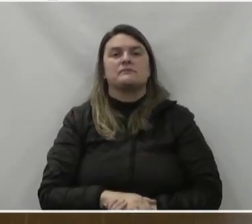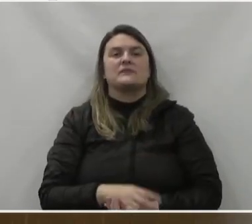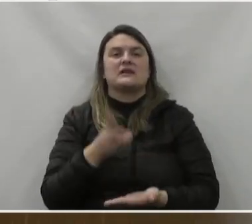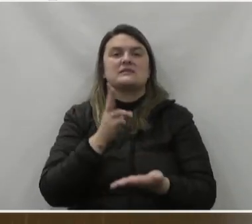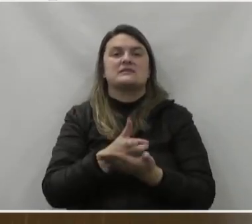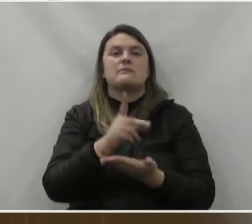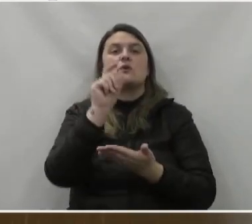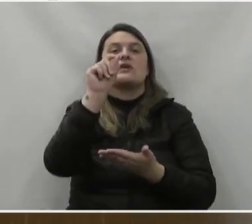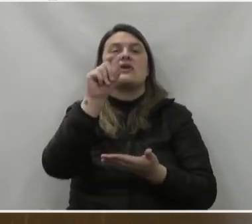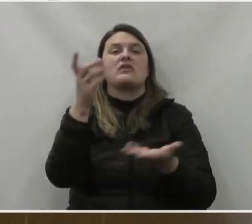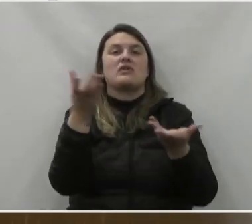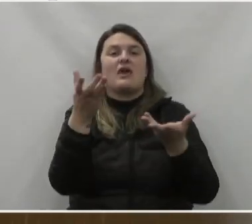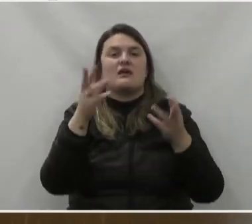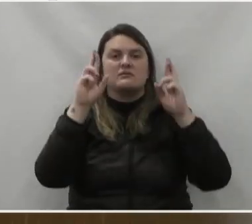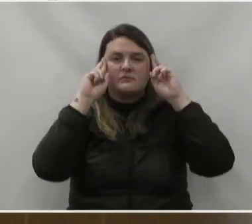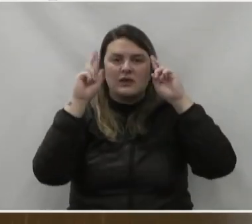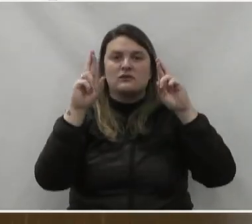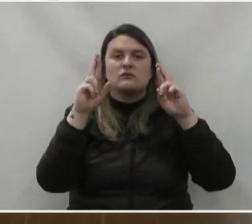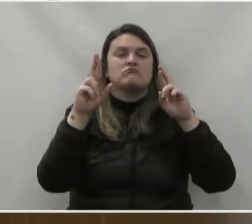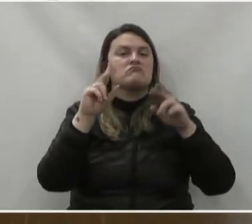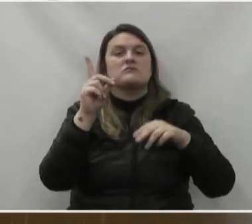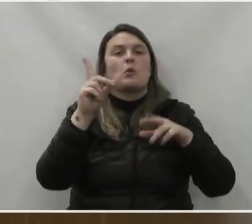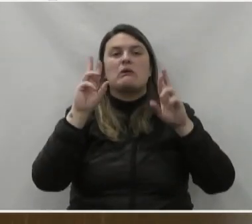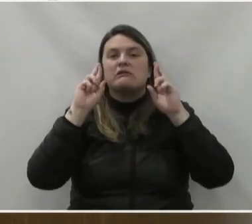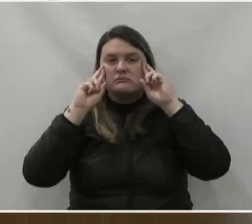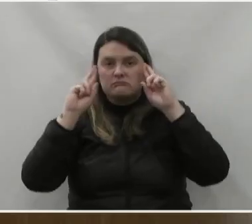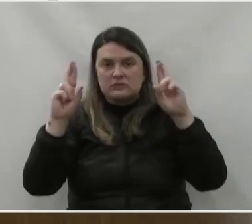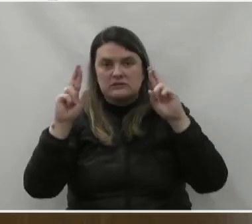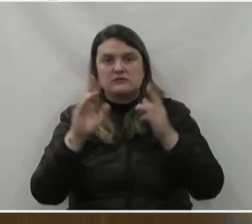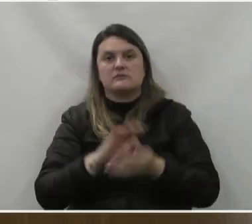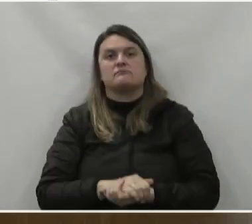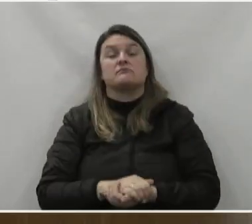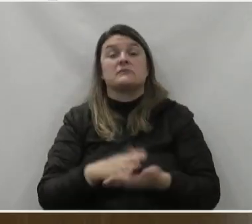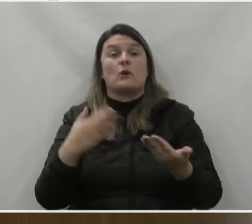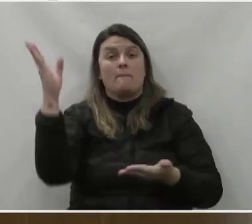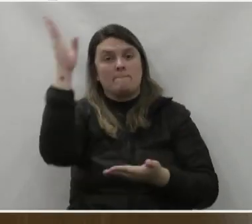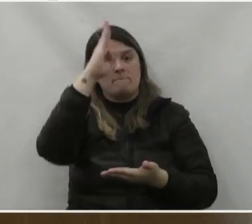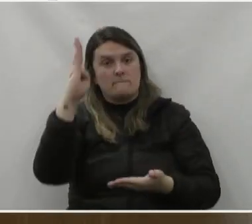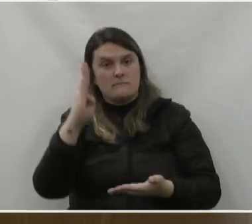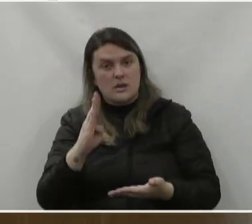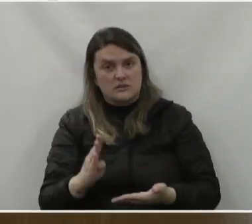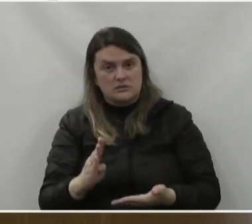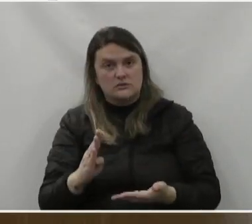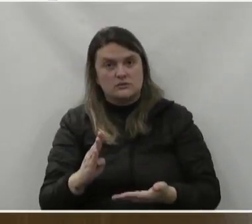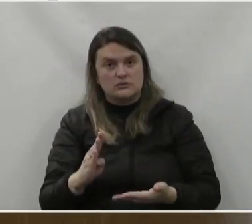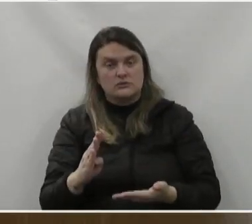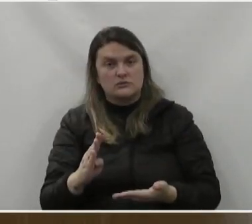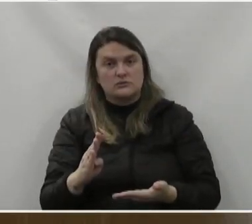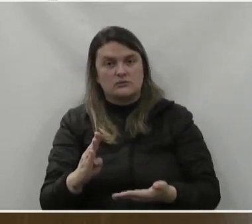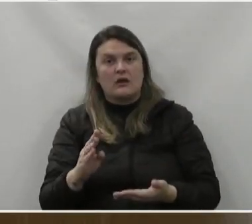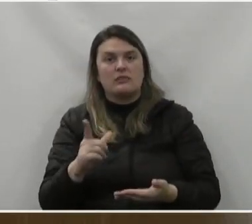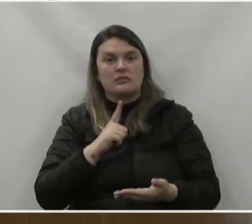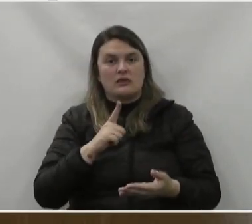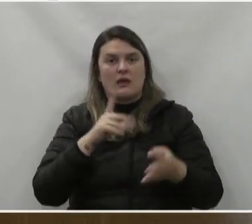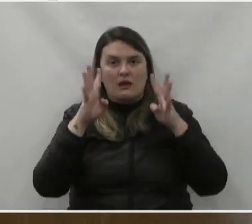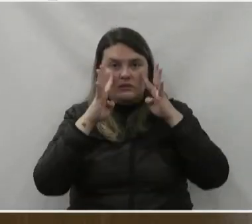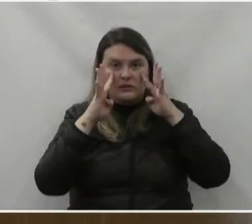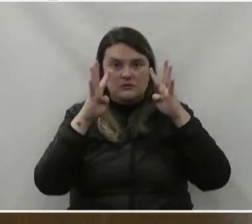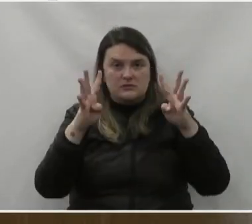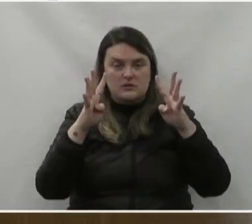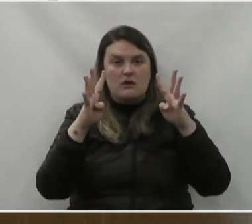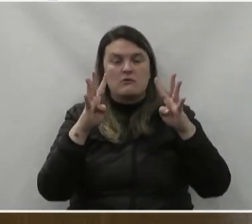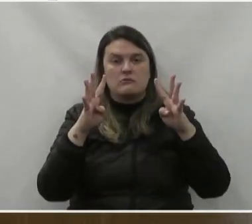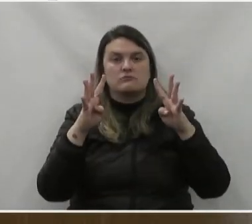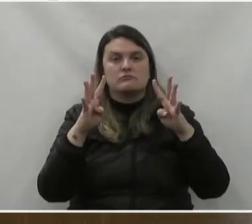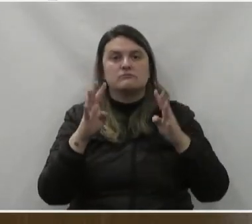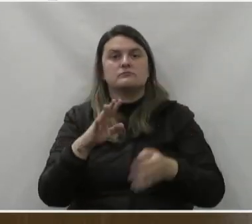mais querem respeito são os que menos respeitam. Então, o Brasil, né, graças a Deus, está atento a isso, abriu seus olhos,